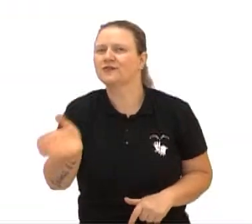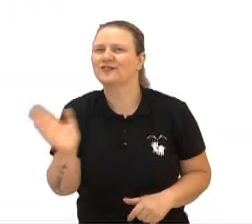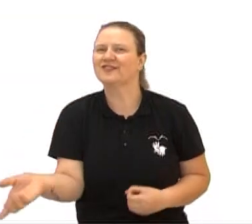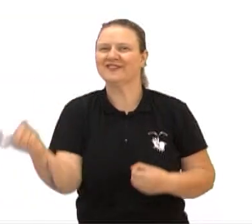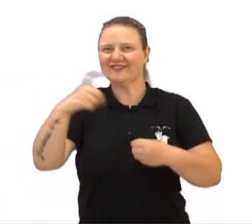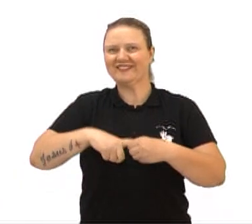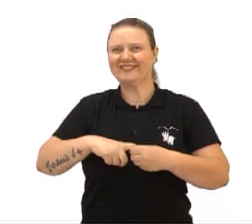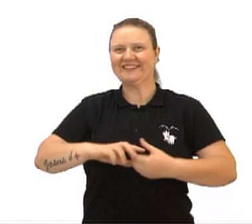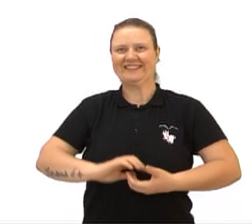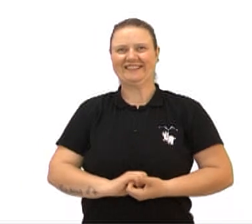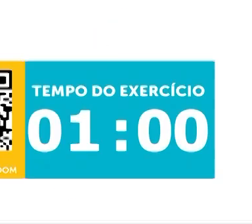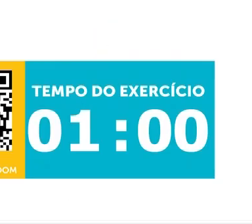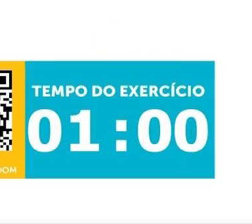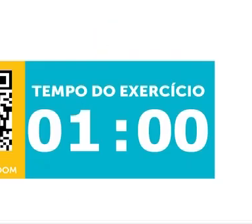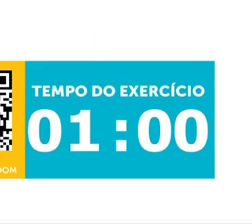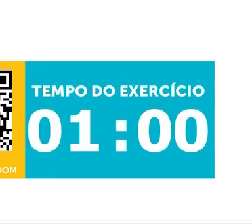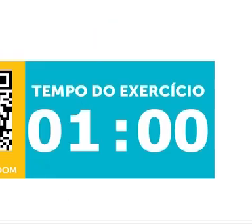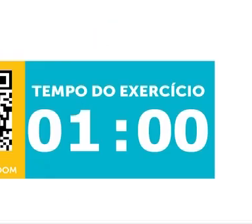isso.